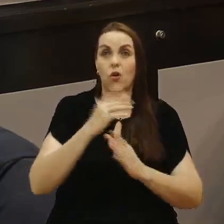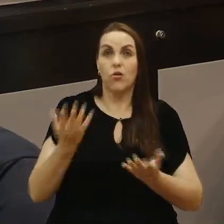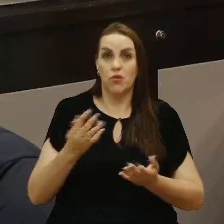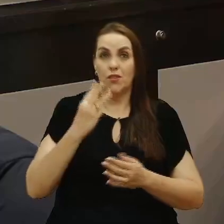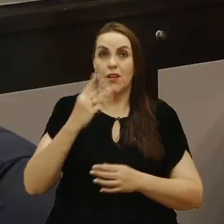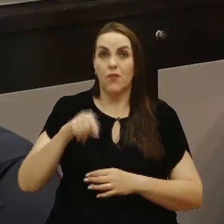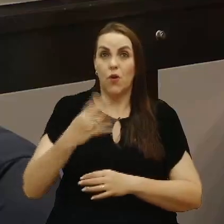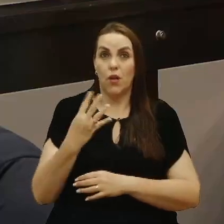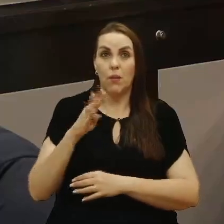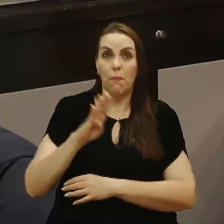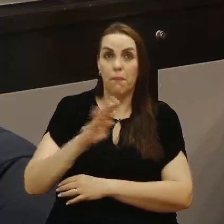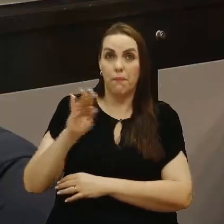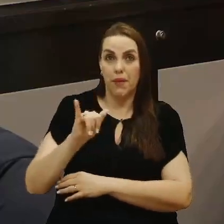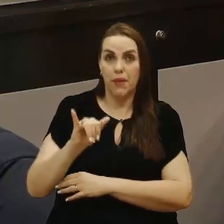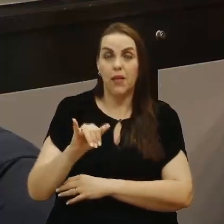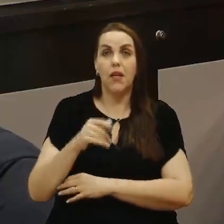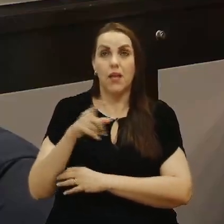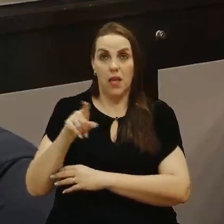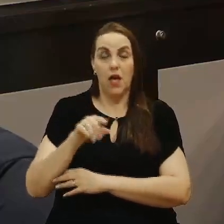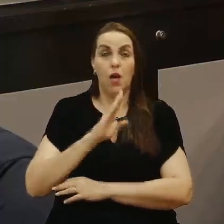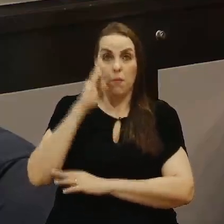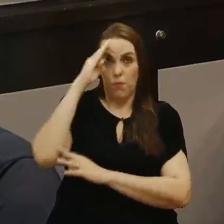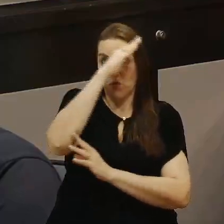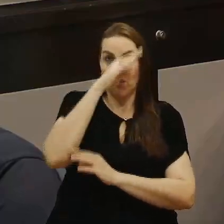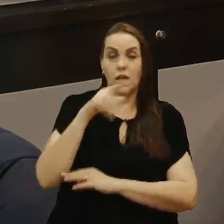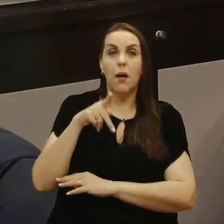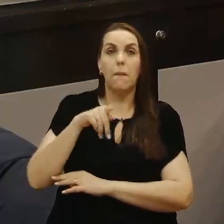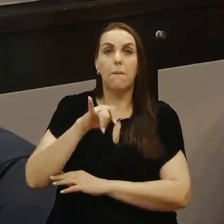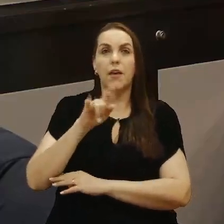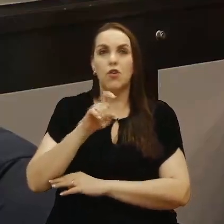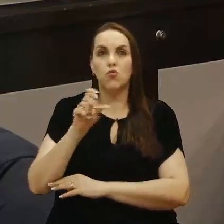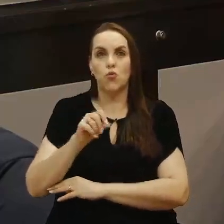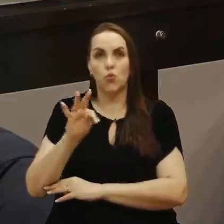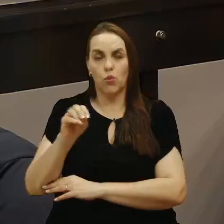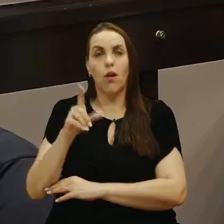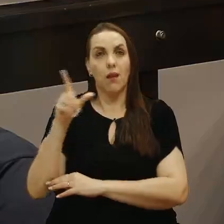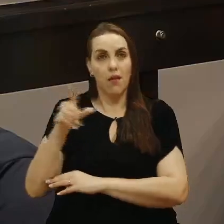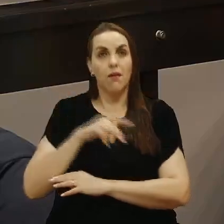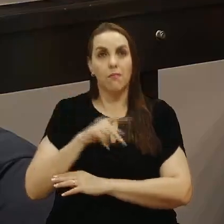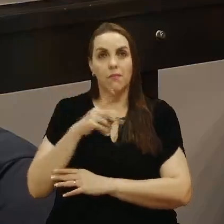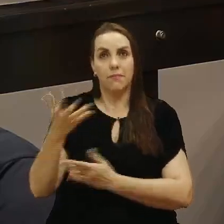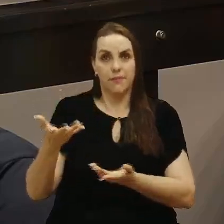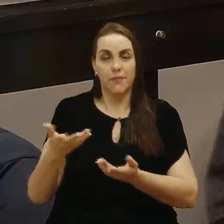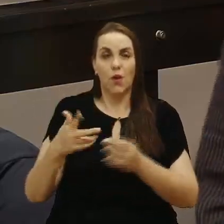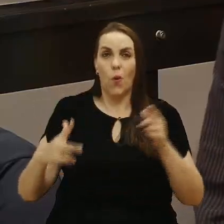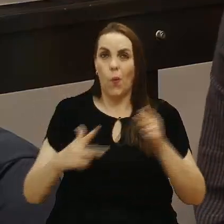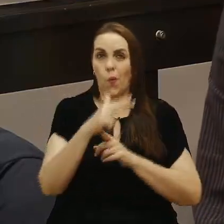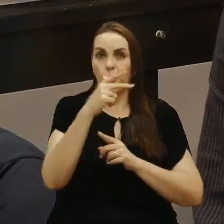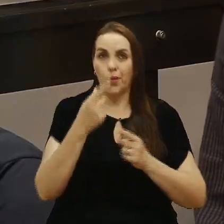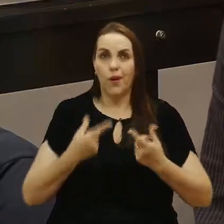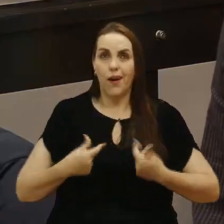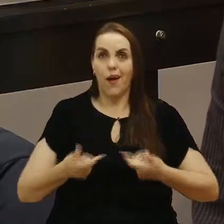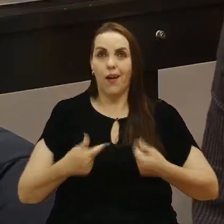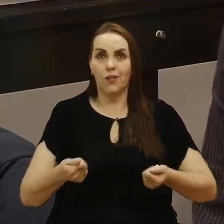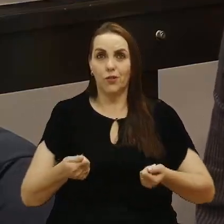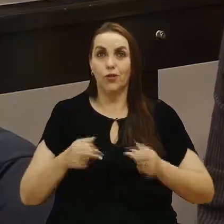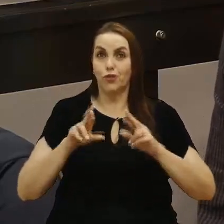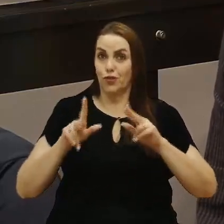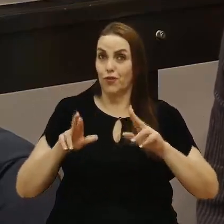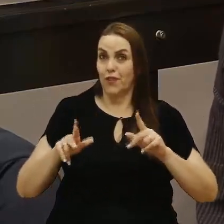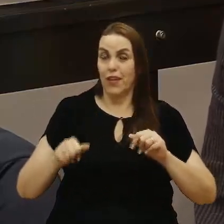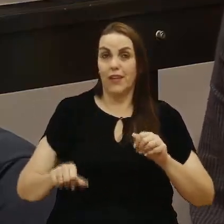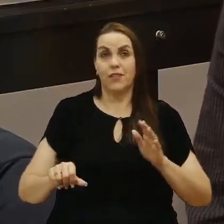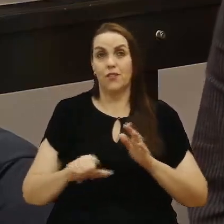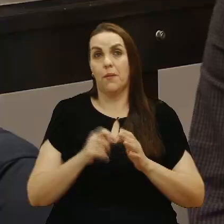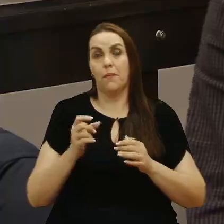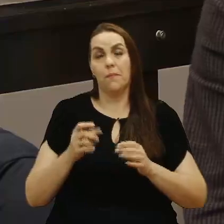Floriano Peixoto lá na presidência, teve um corte de gastos muito grande, né? E aqui vai meus parabéns, diferente nos primeiros anos do